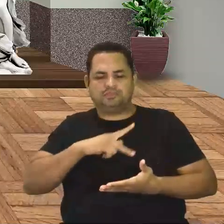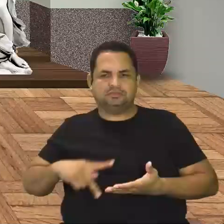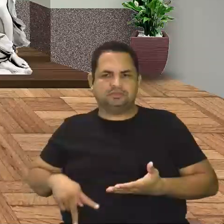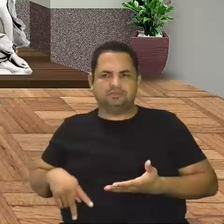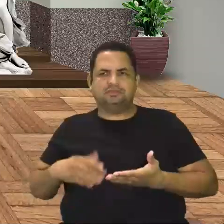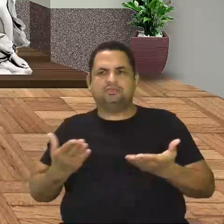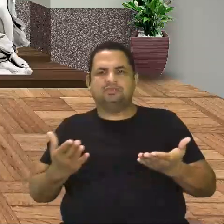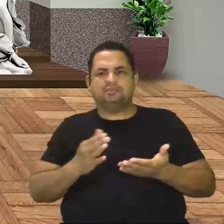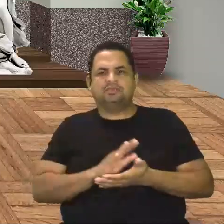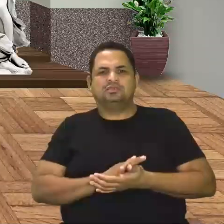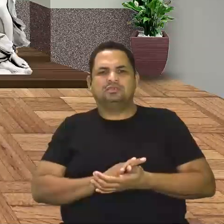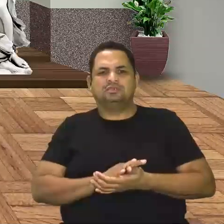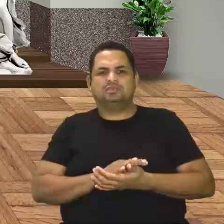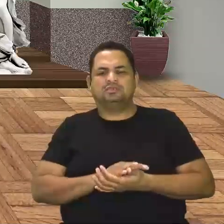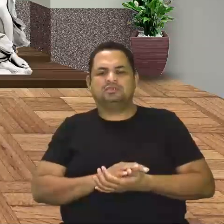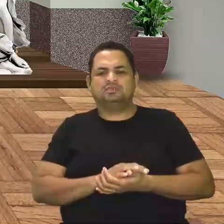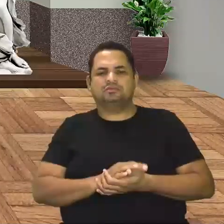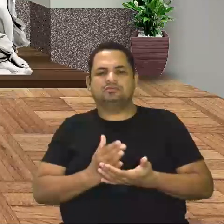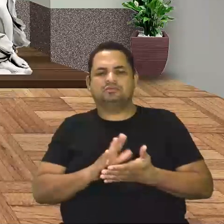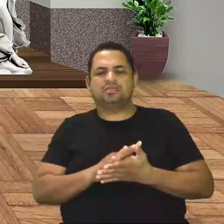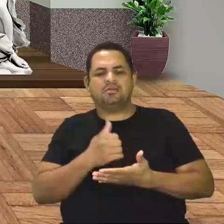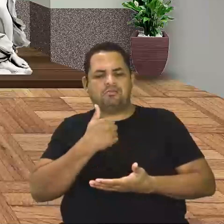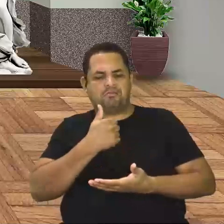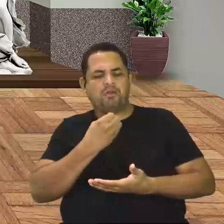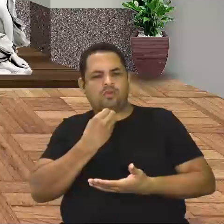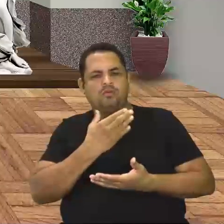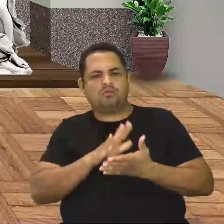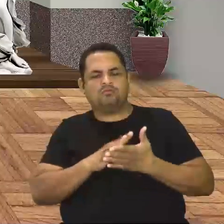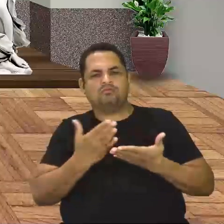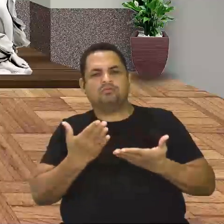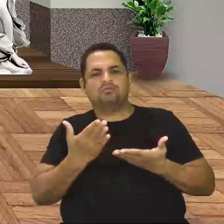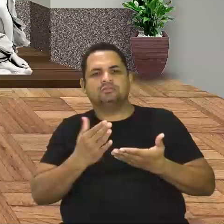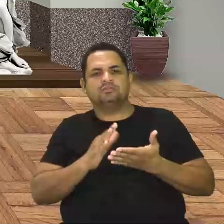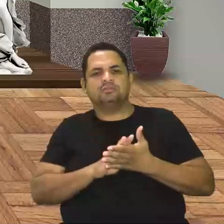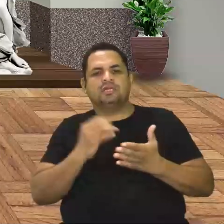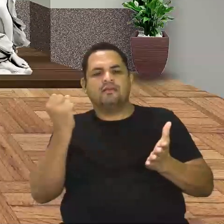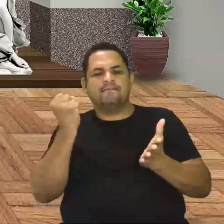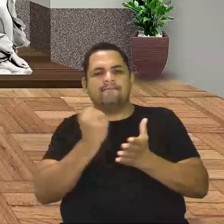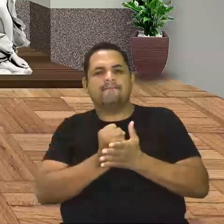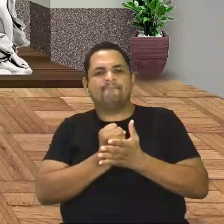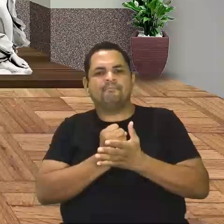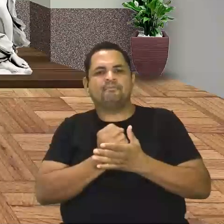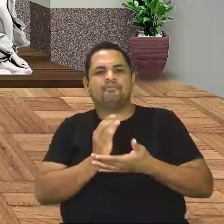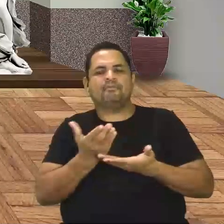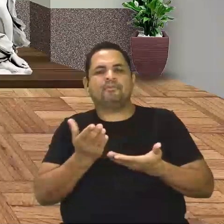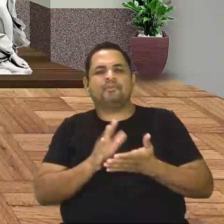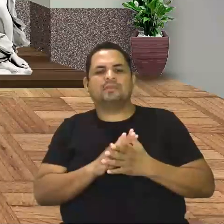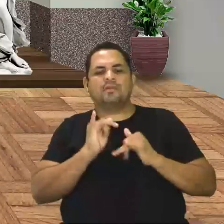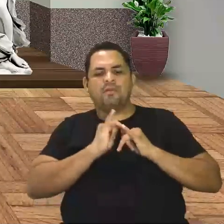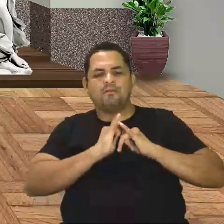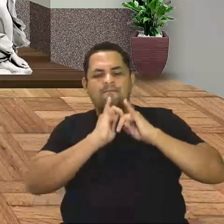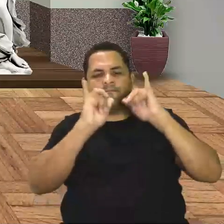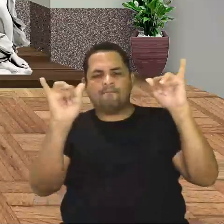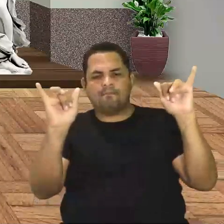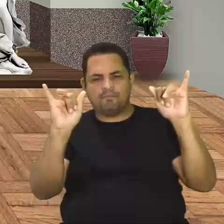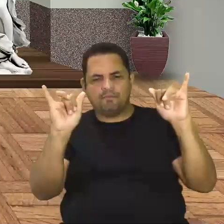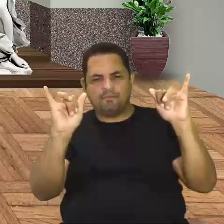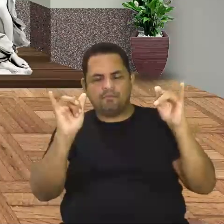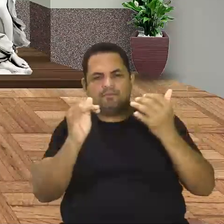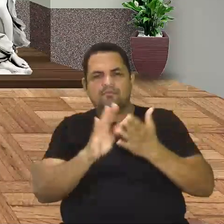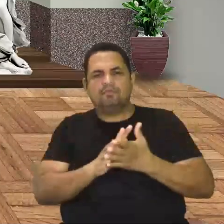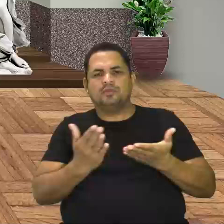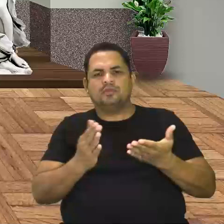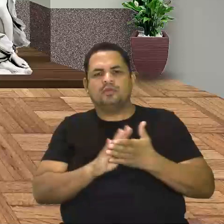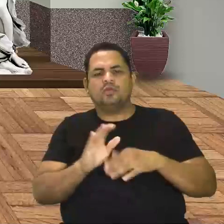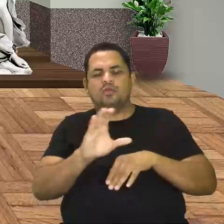presidente. José Sarney teve um lado positivo de José Sarney, que foi a aprovação, a promulgação, foi